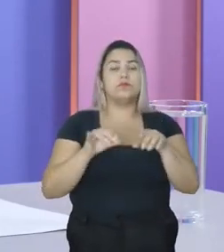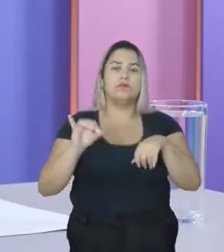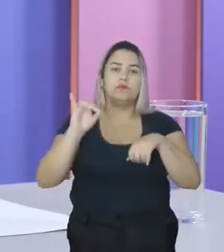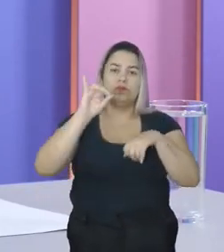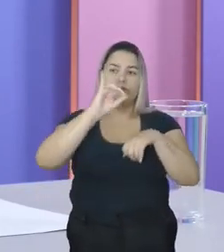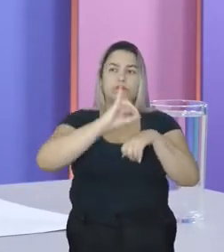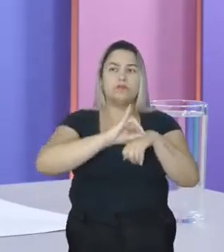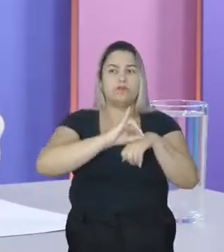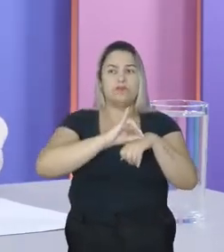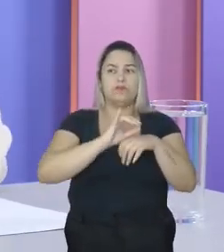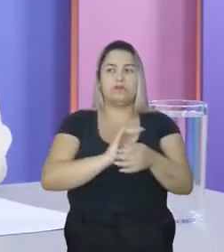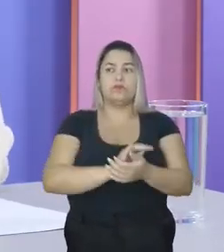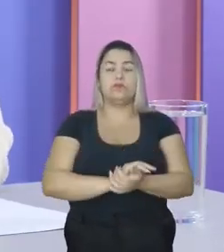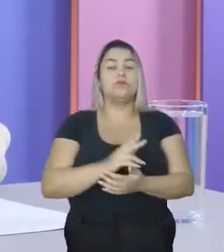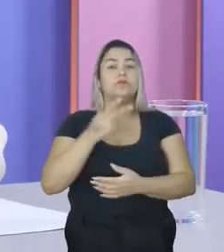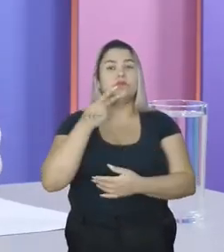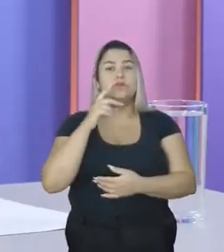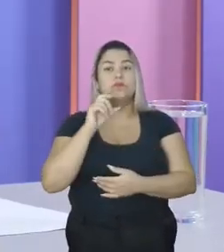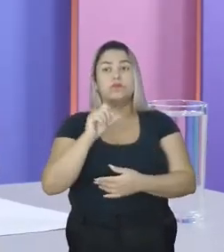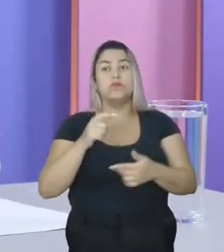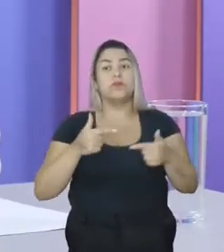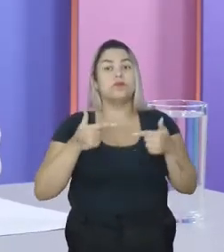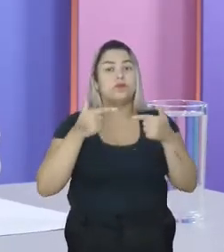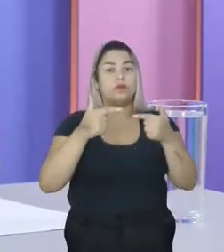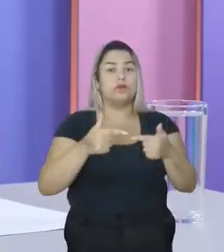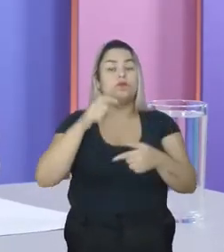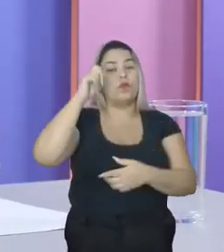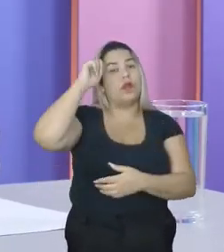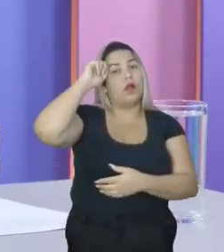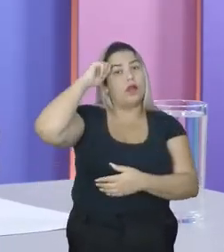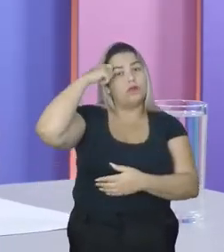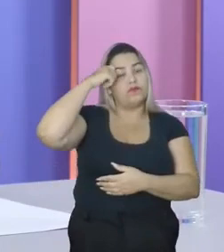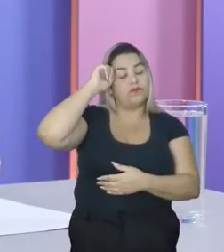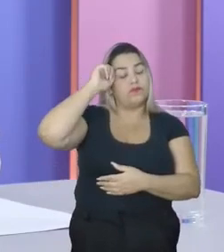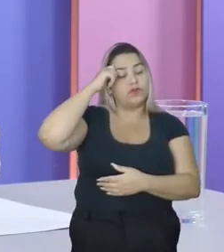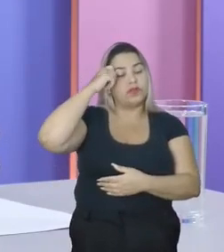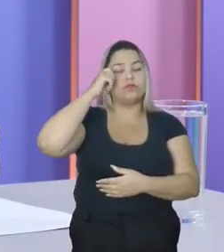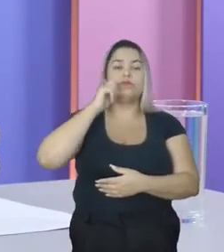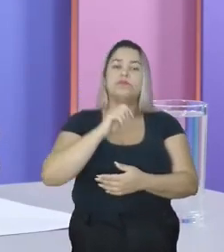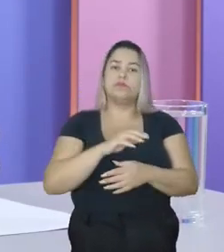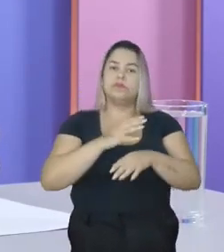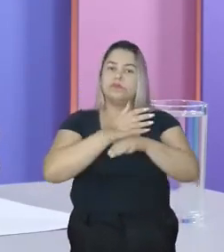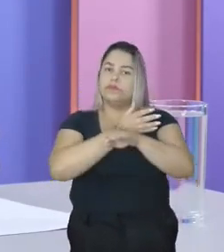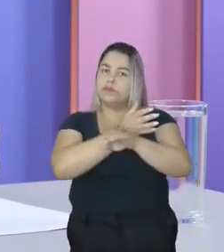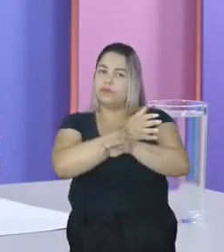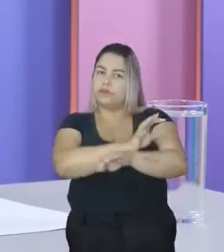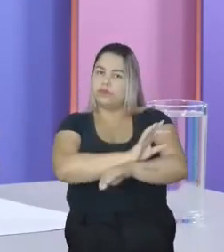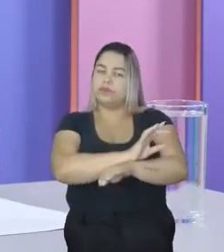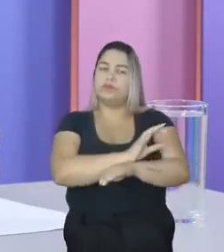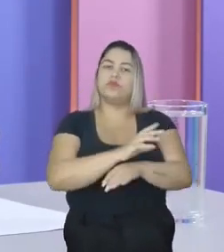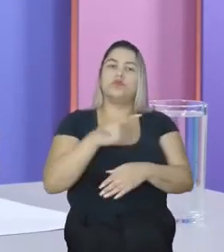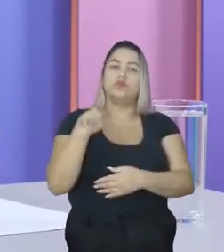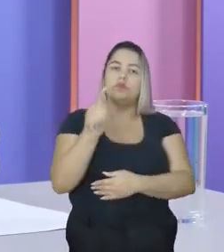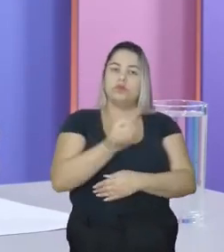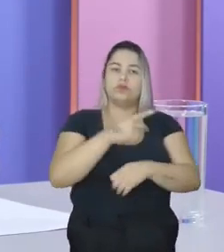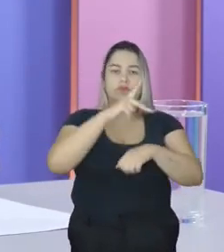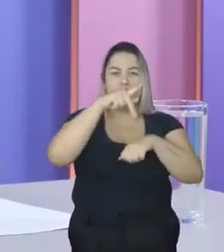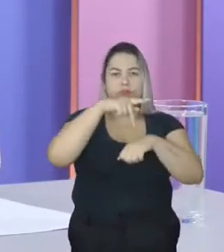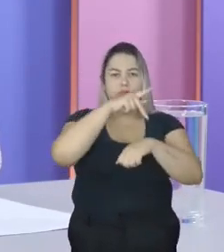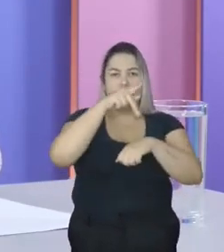centrais para enfrentar o racismo e a discriminação racial no nosso